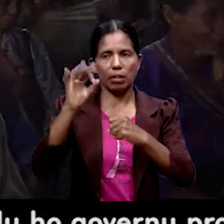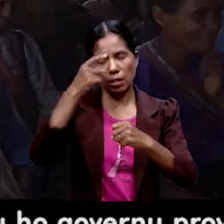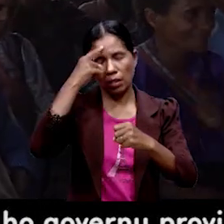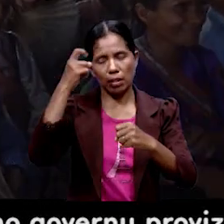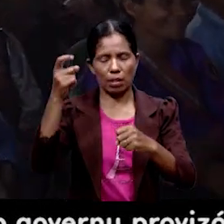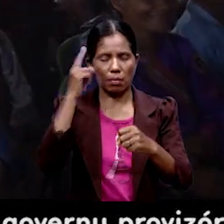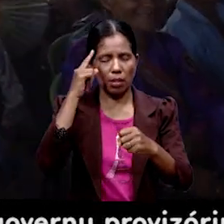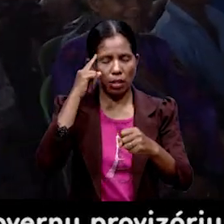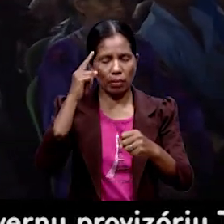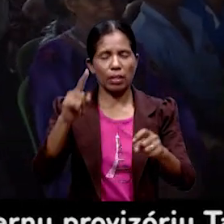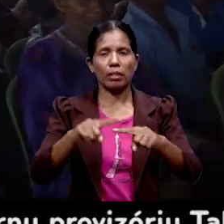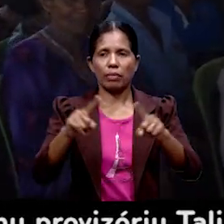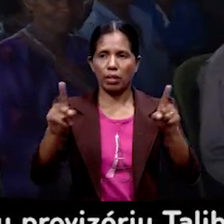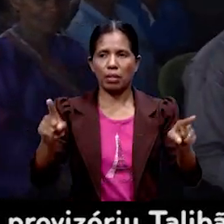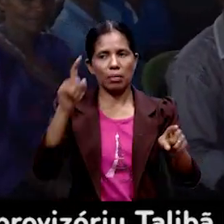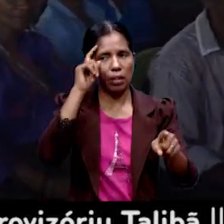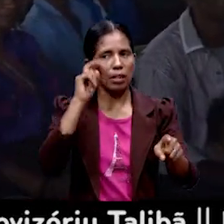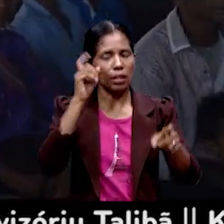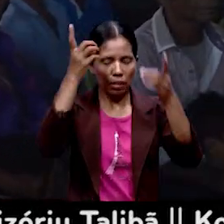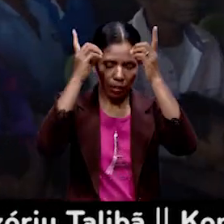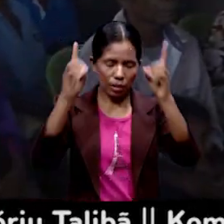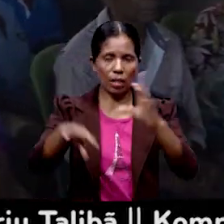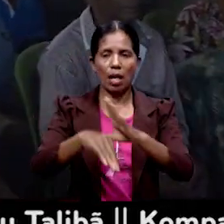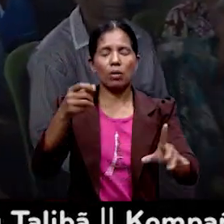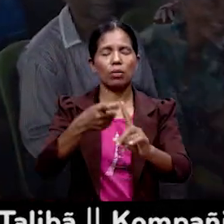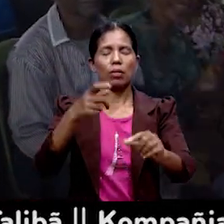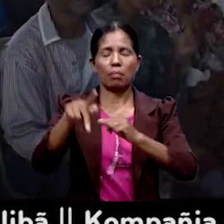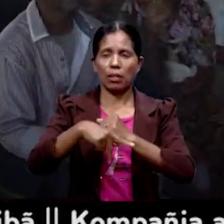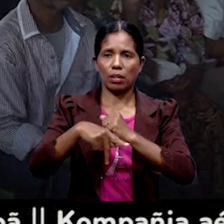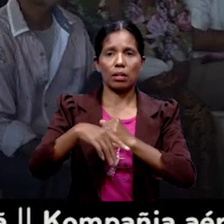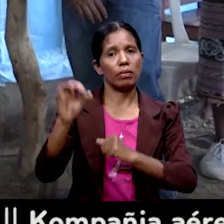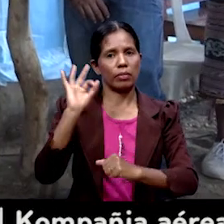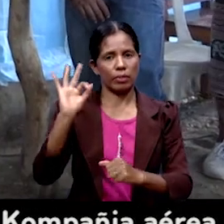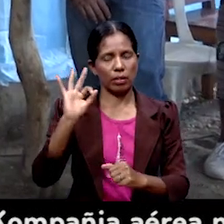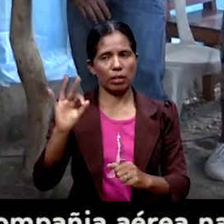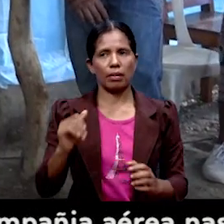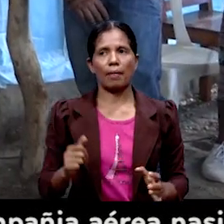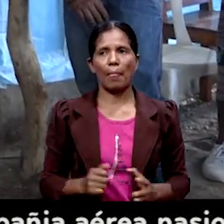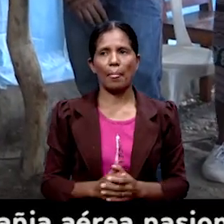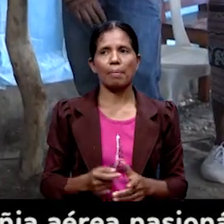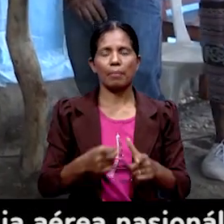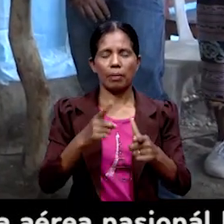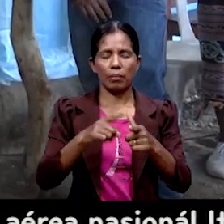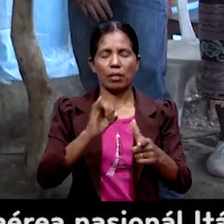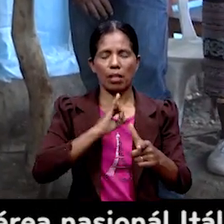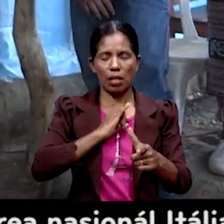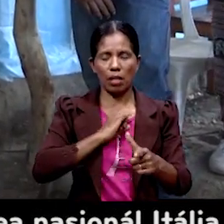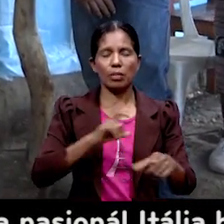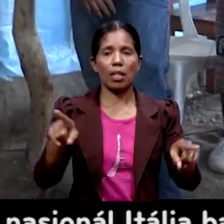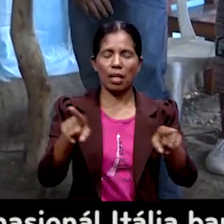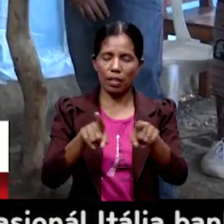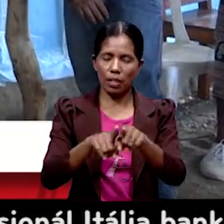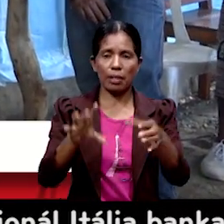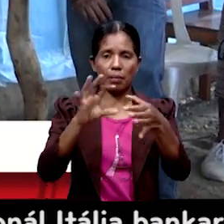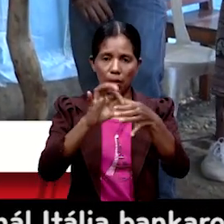ideologia komesal hanesan sana na disidi saiu si fratelin Leve fofo reorganiza ao se membro komite sentral